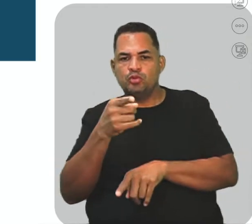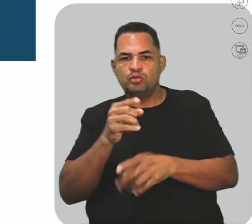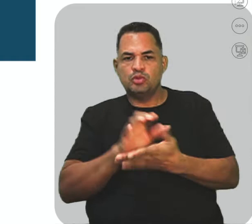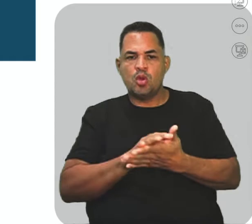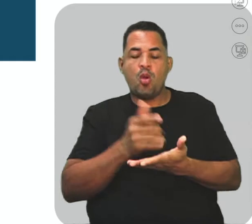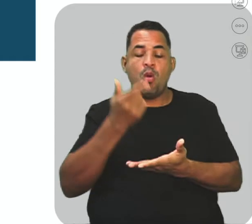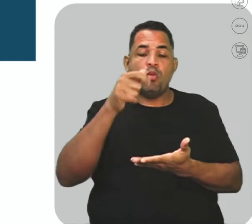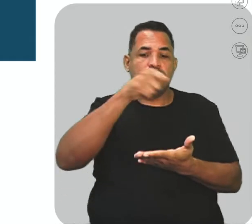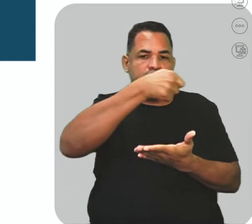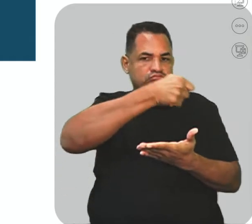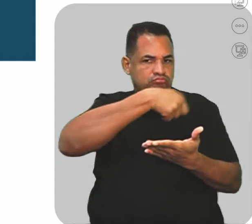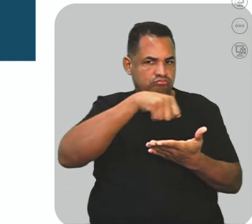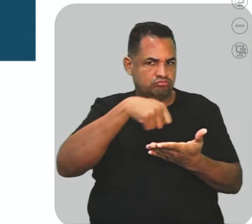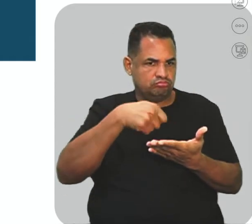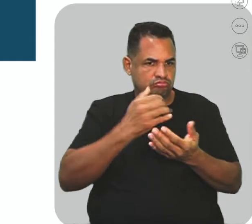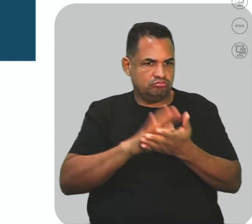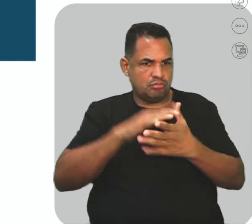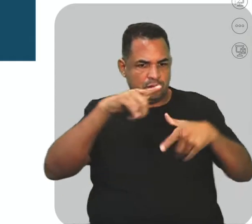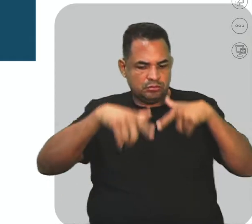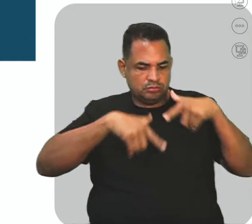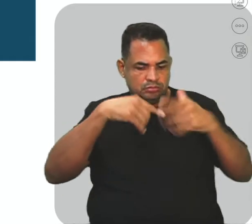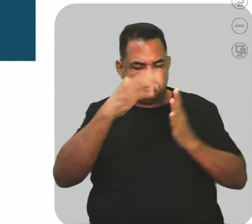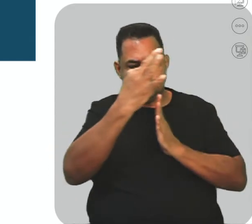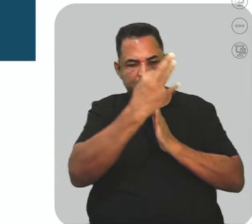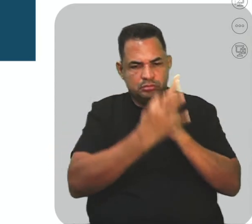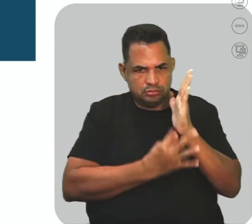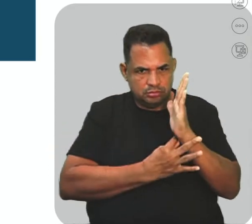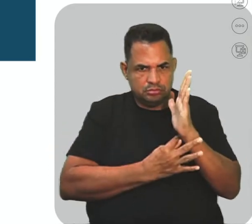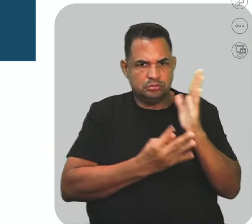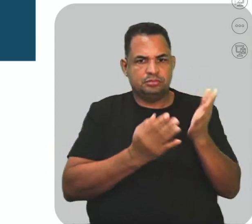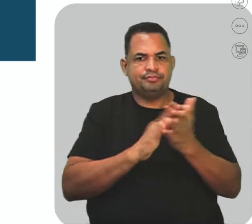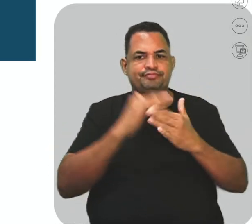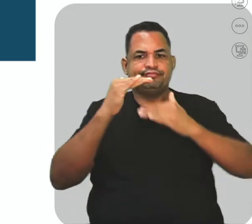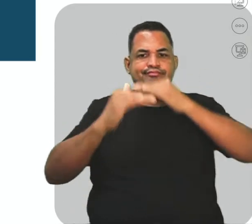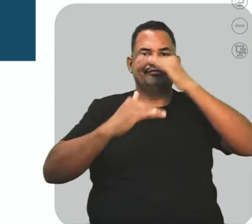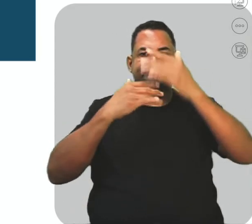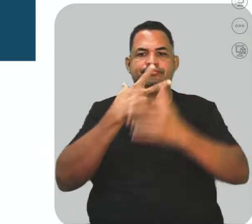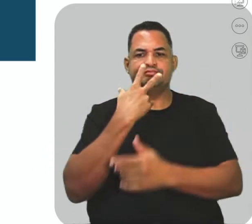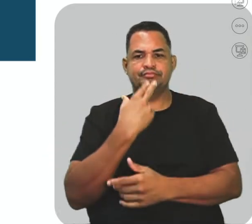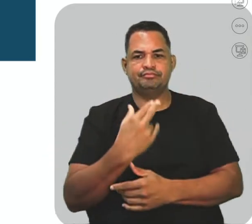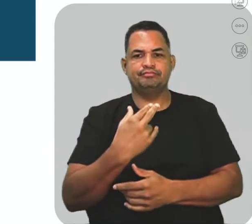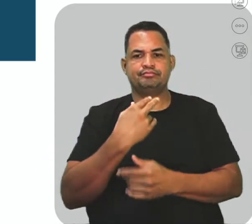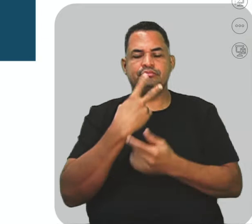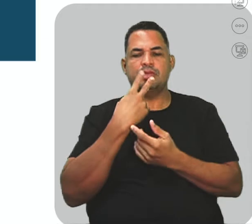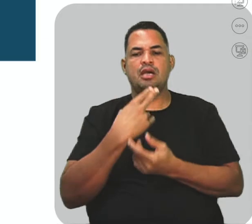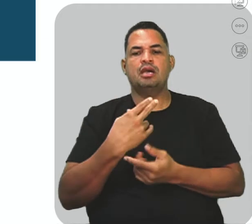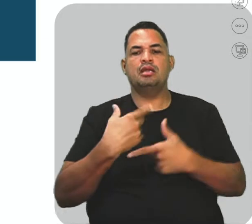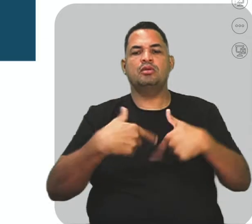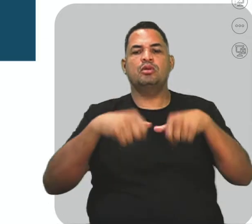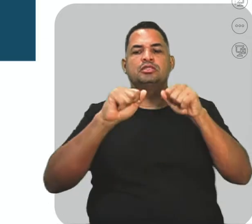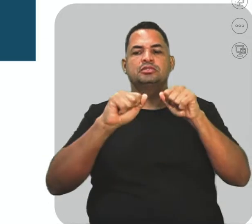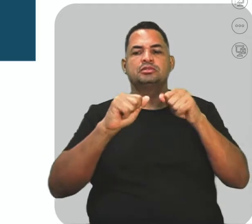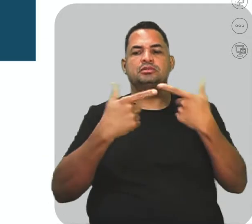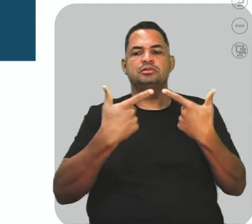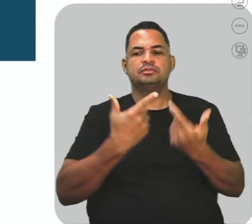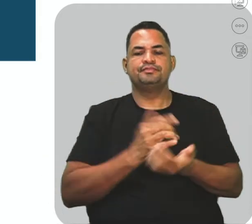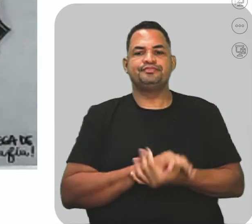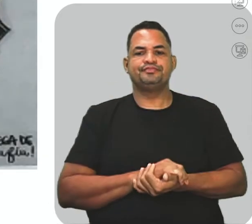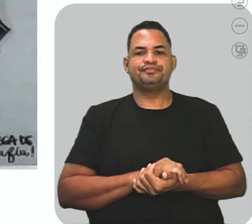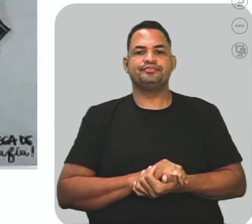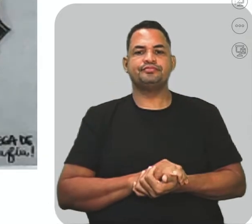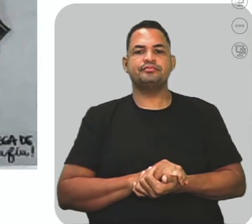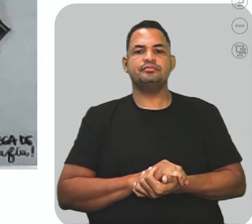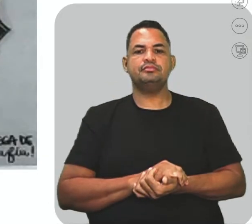ou outras notações para a produção textual para o desenvolvimento da linguagem,